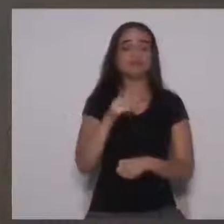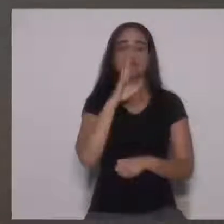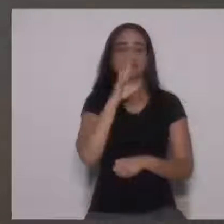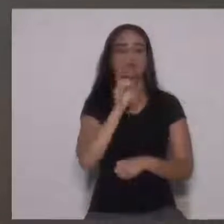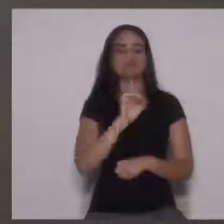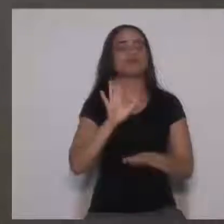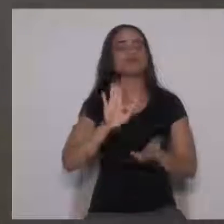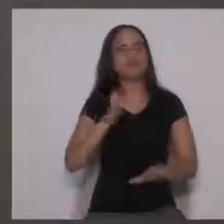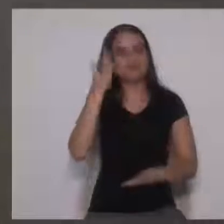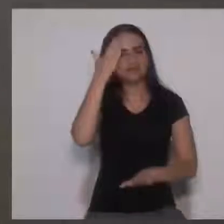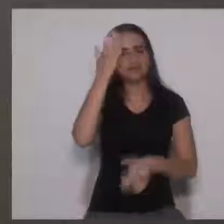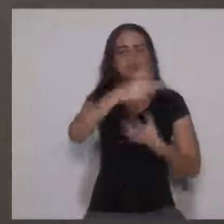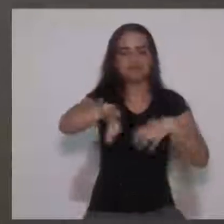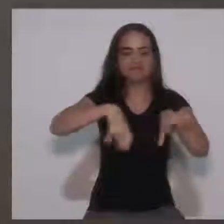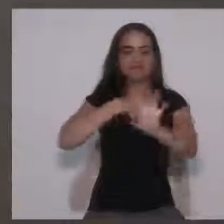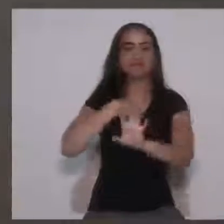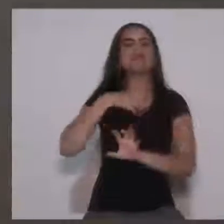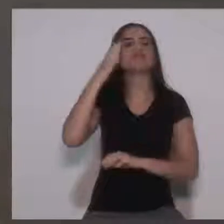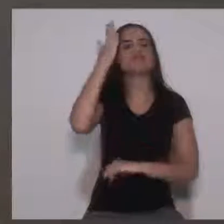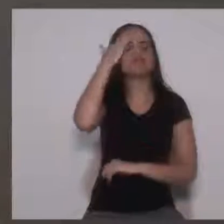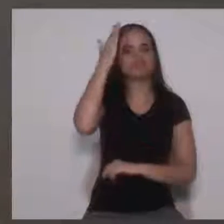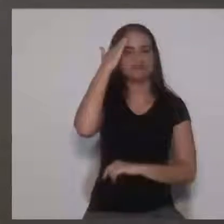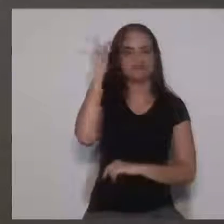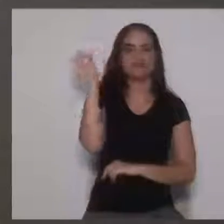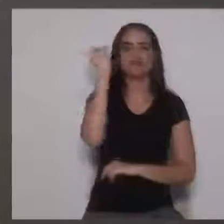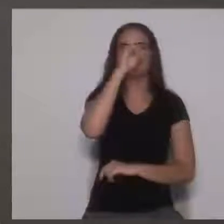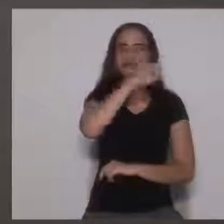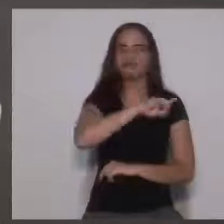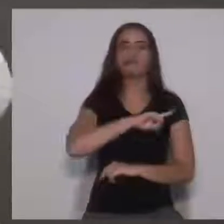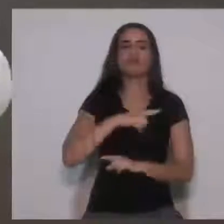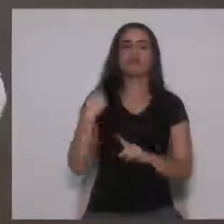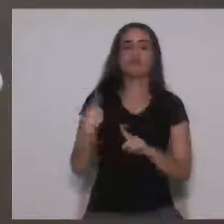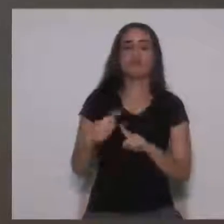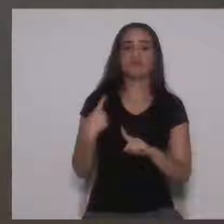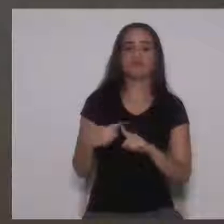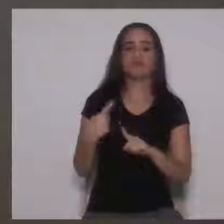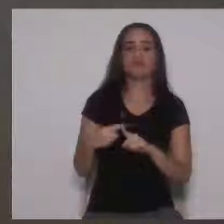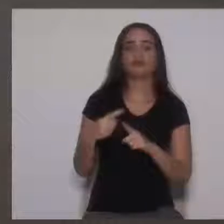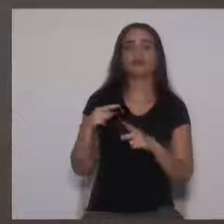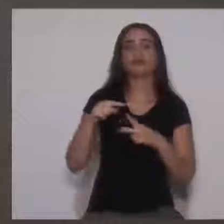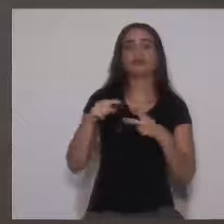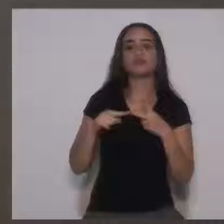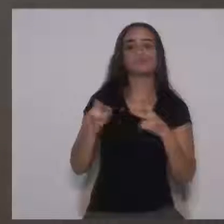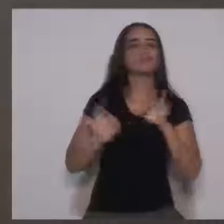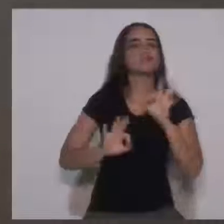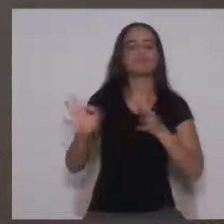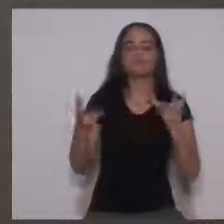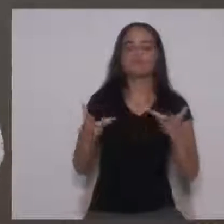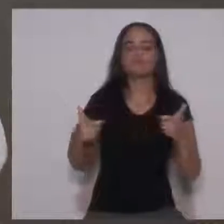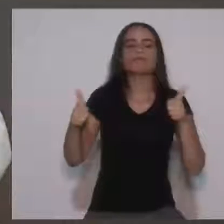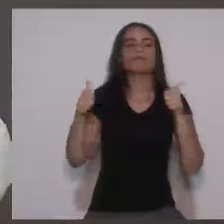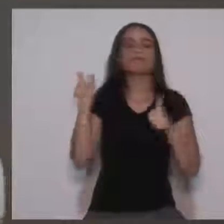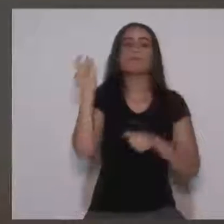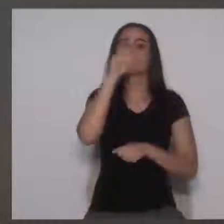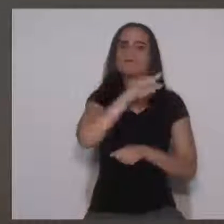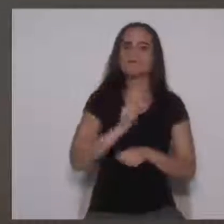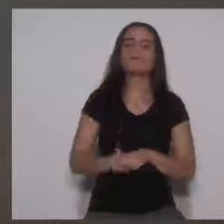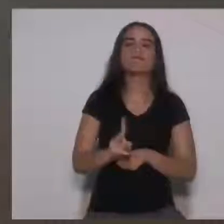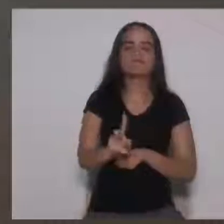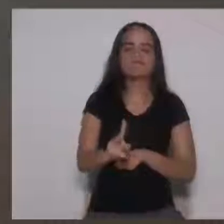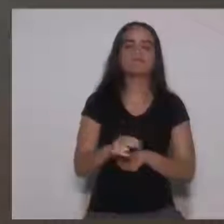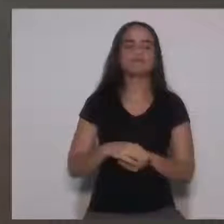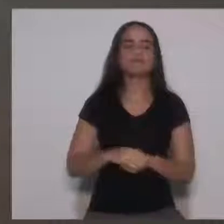isso, eu sei que é a dureza, qual é a dureza do Itacolomi manter 2 projetos maravilhosos nessa cidade.